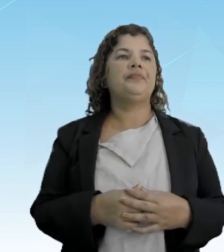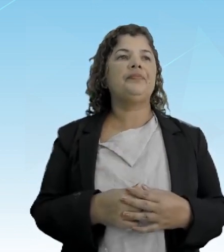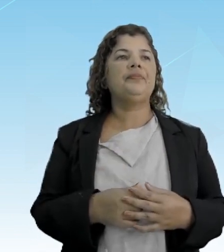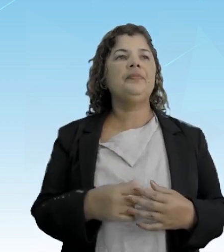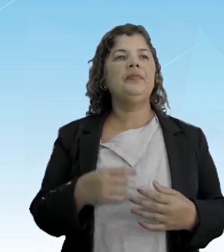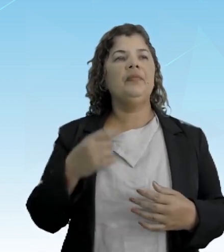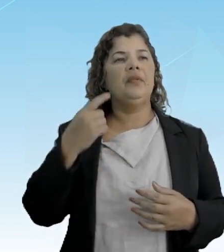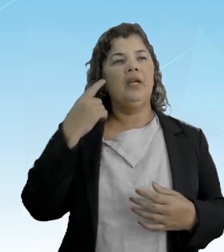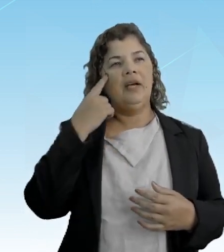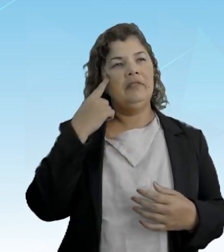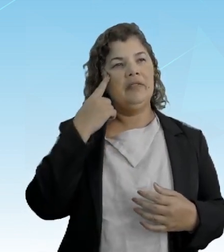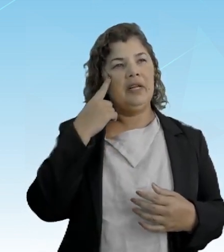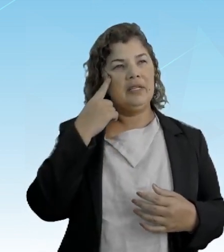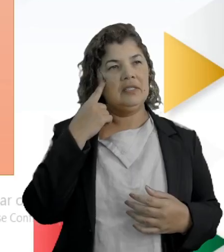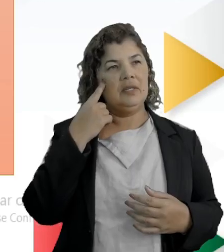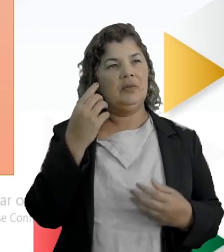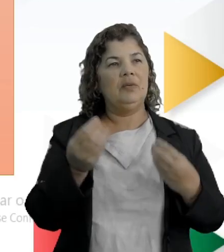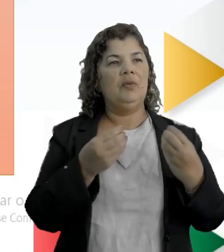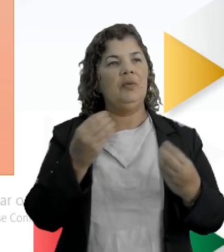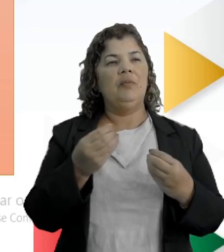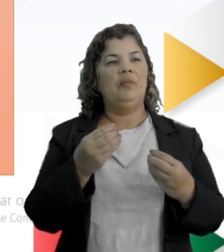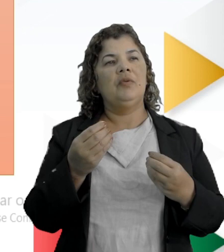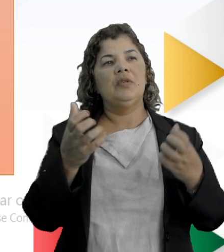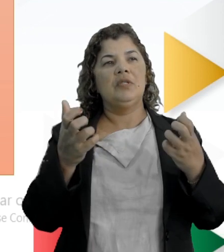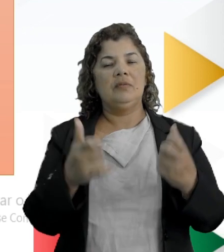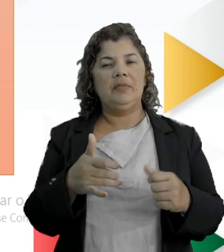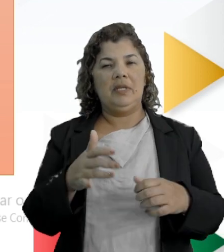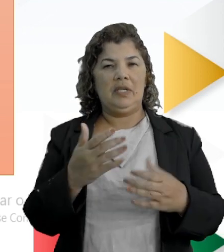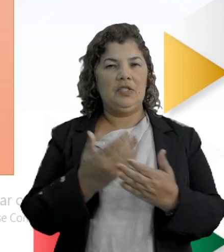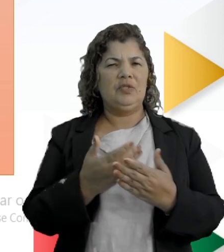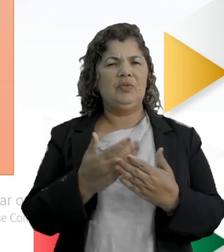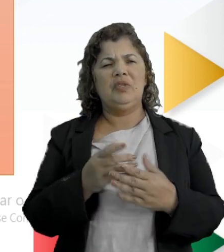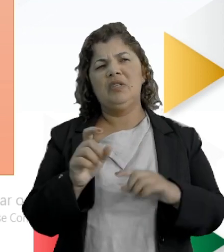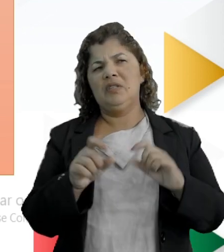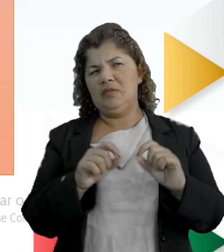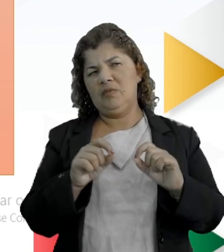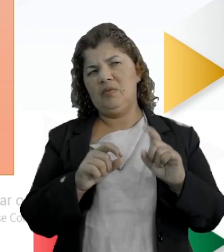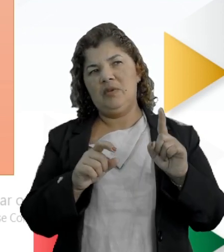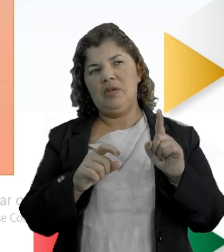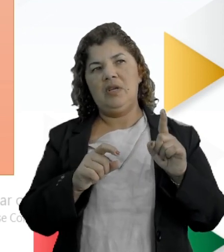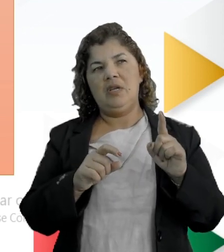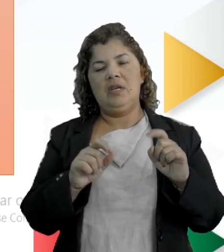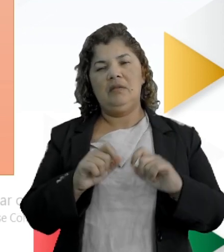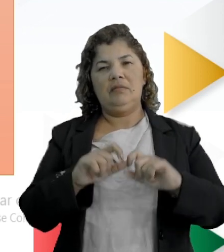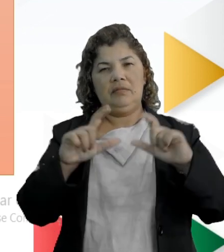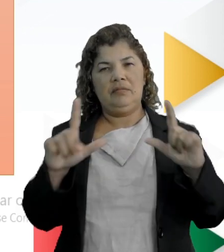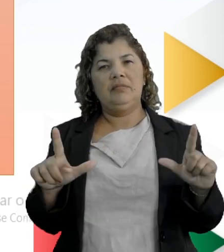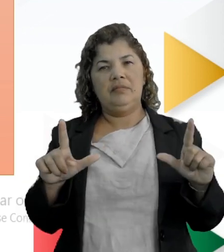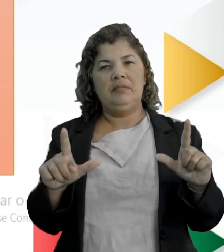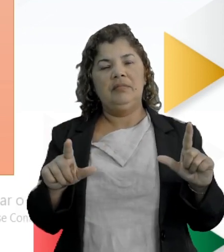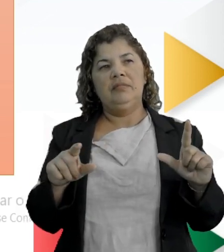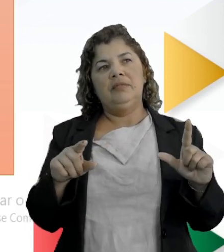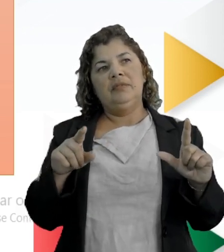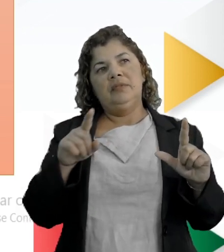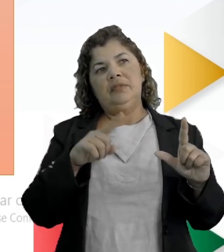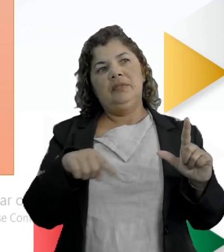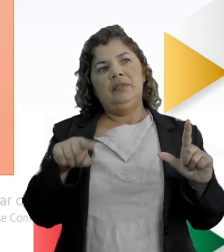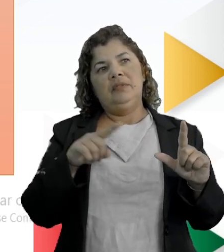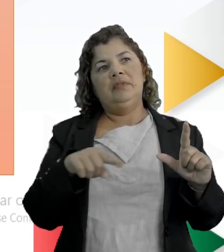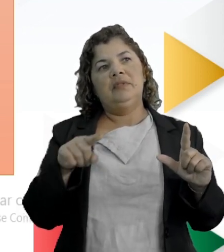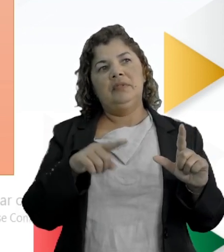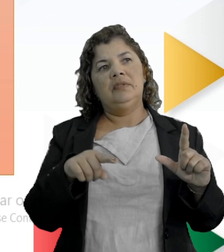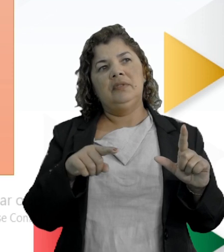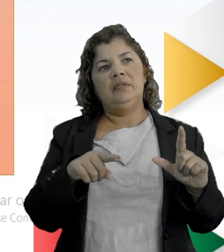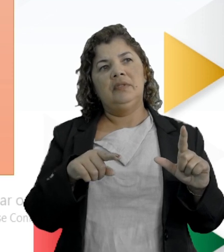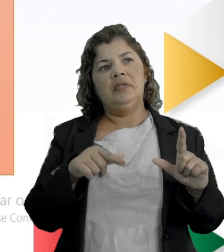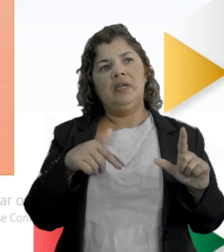reflexão. Como a Anatela, gostaria que o senhor explicasse isso ao nosso estudante. O que é isso aí? Olha, isso aí é justamente Caminho,